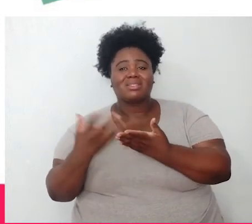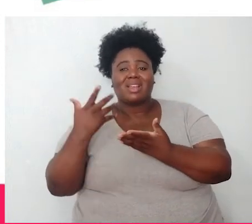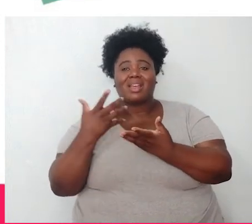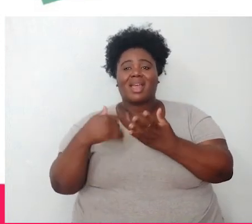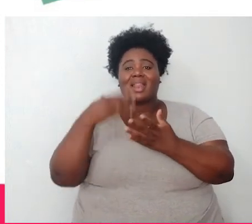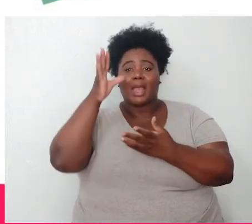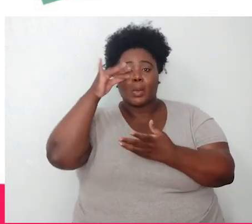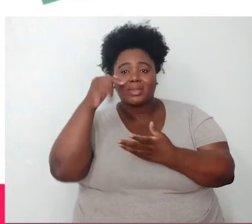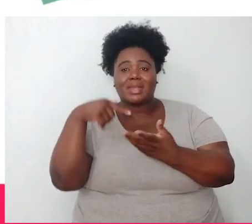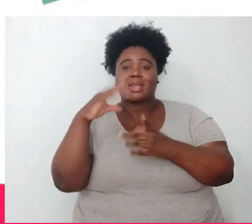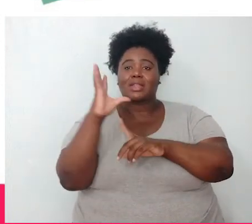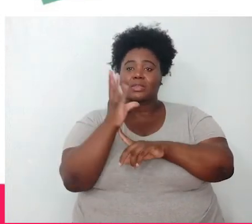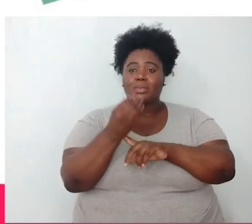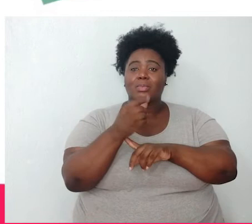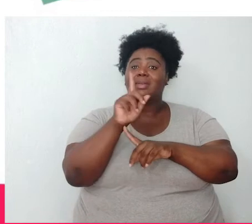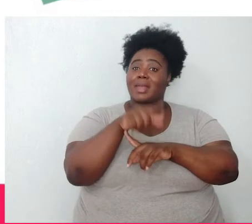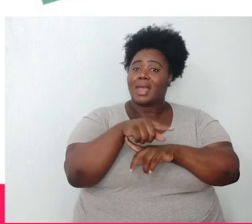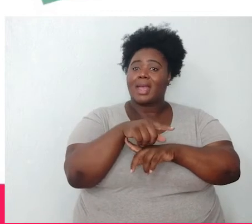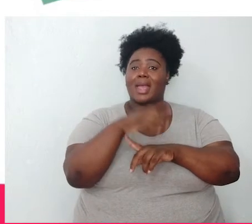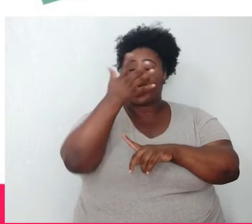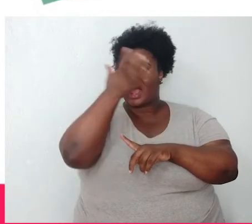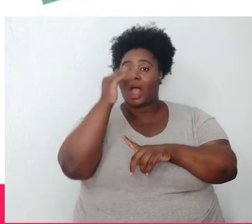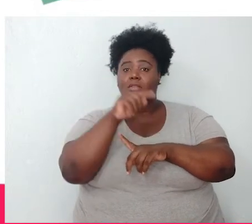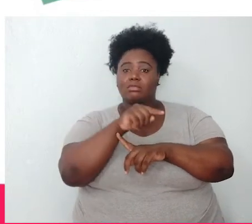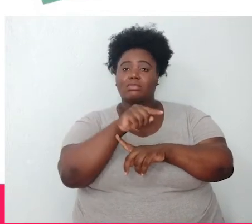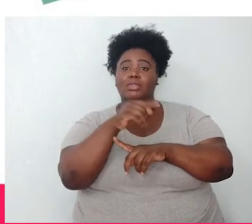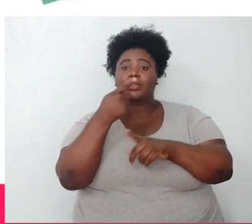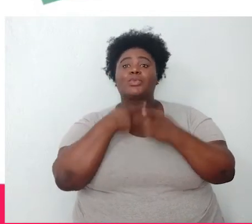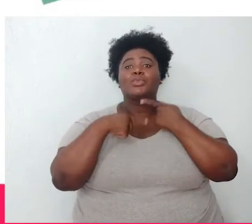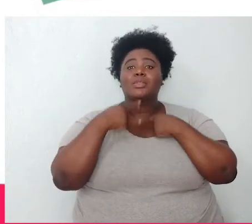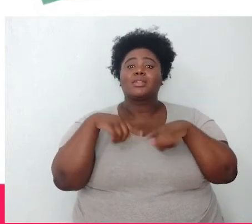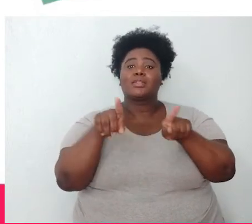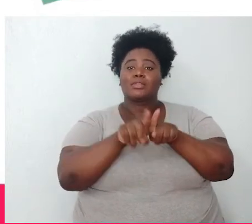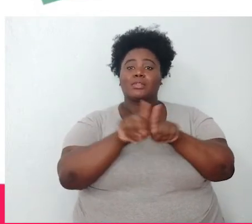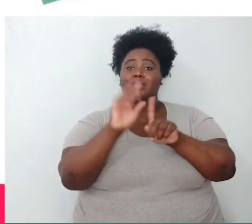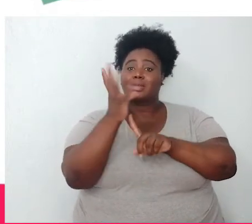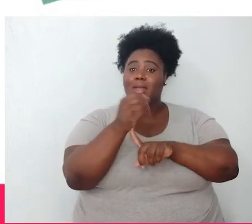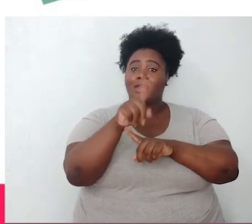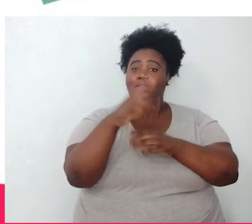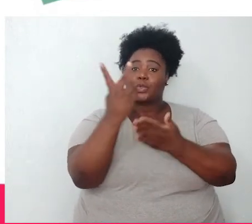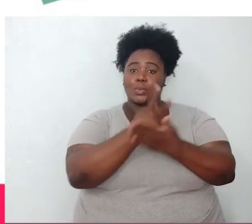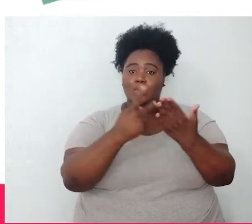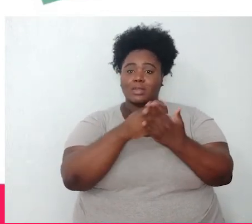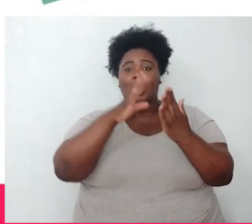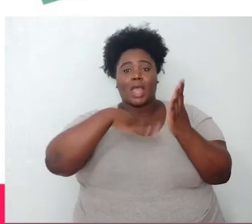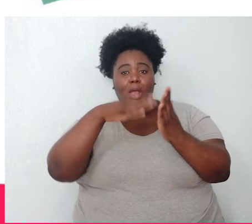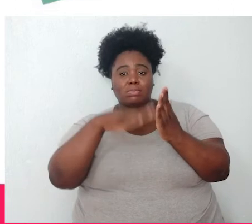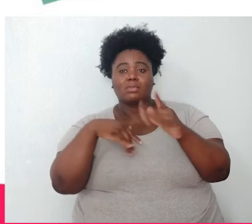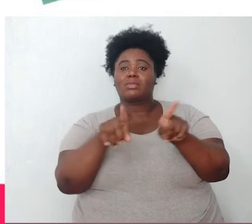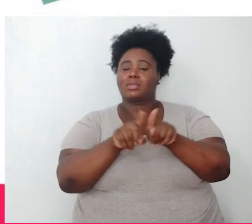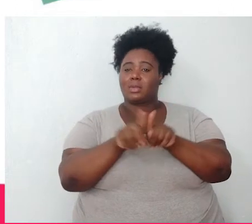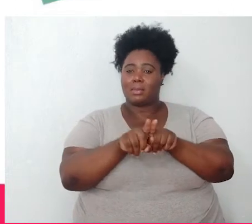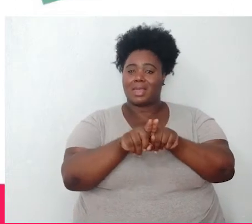a demonstrar algum interesse por arte, geralmente as pessoas atribuem o desejo pela arte ao desenho, à